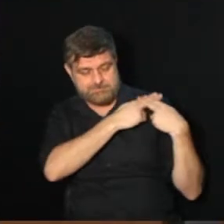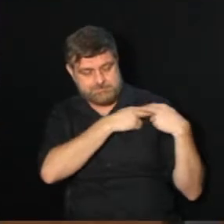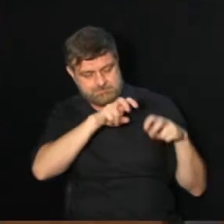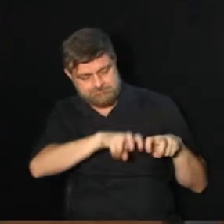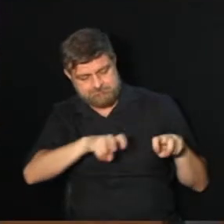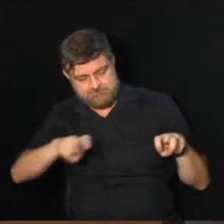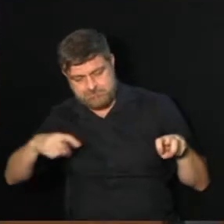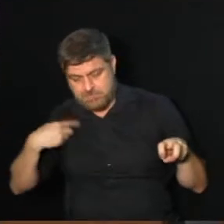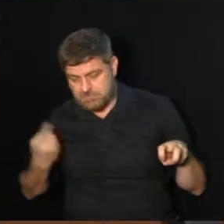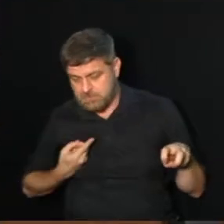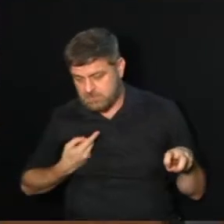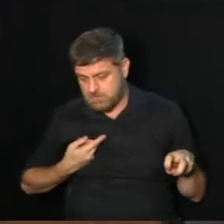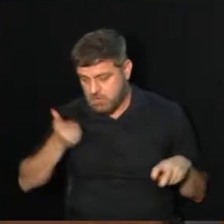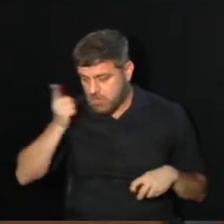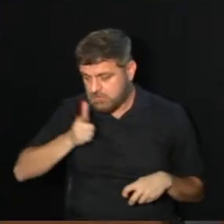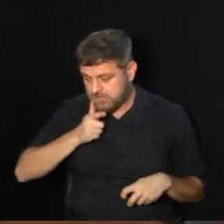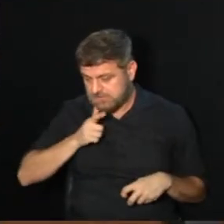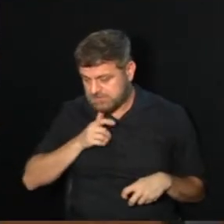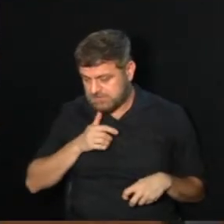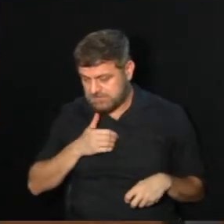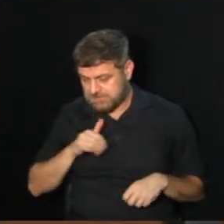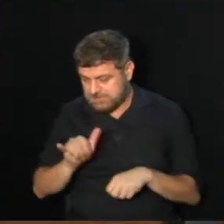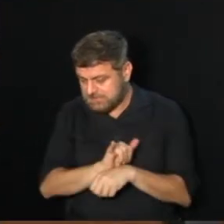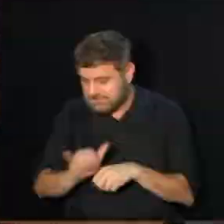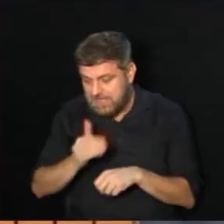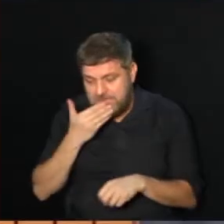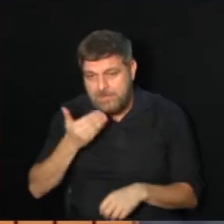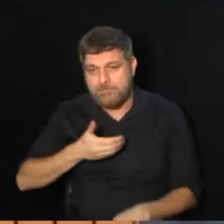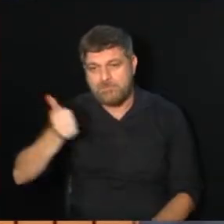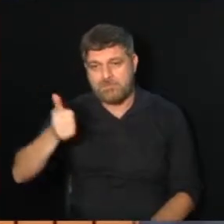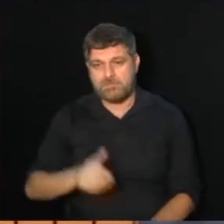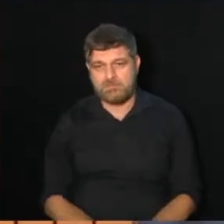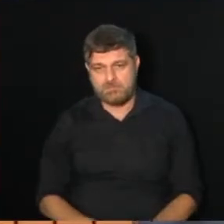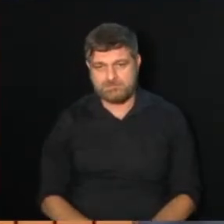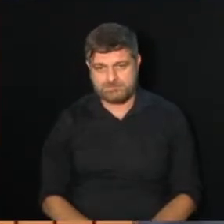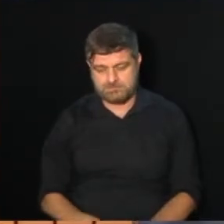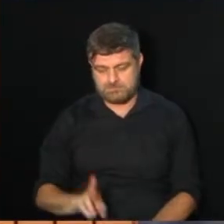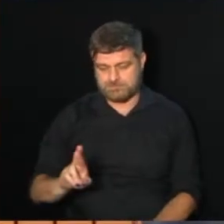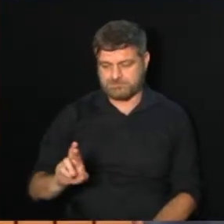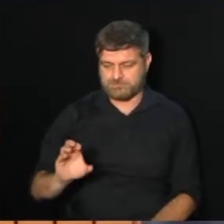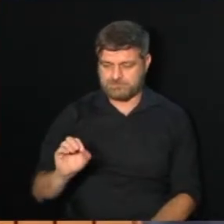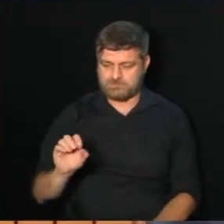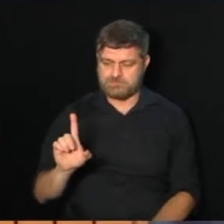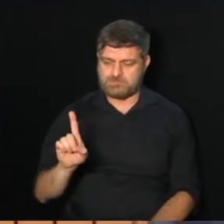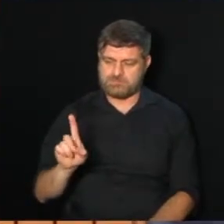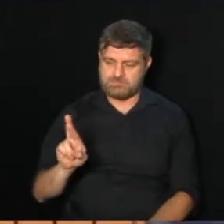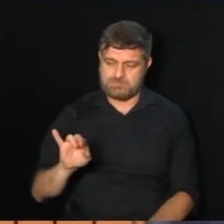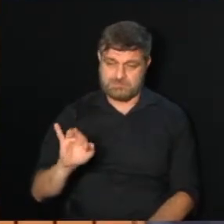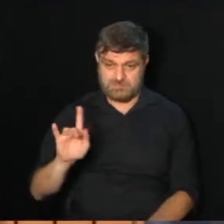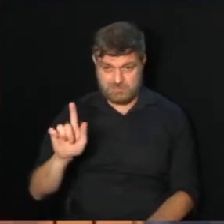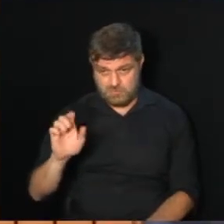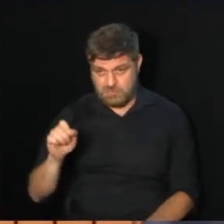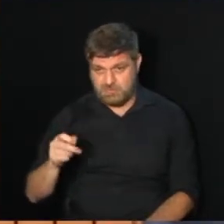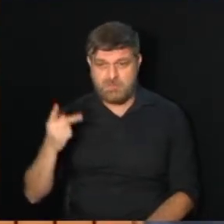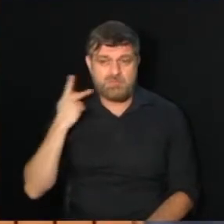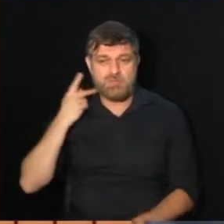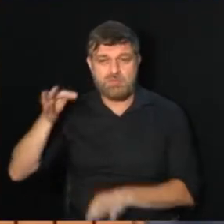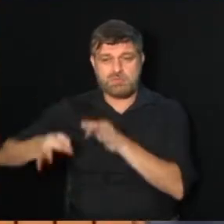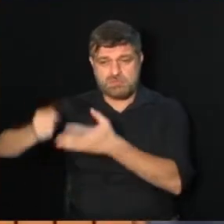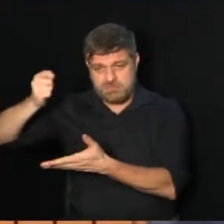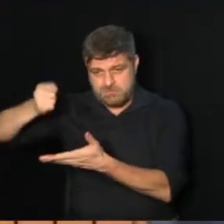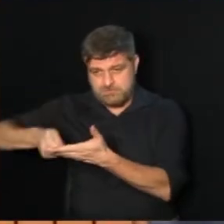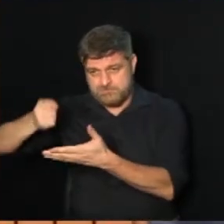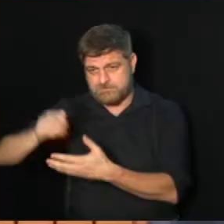nós possamos, de alguma maneira, melhorar. Dr. Rodrigo Augusto de Oliveira, promotor de justiça. Fica aqui,